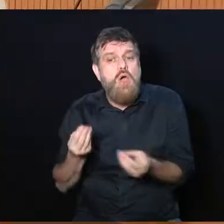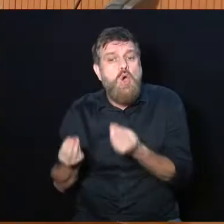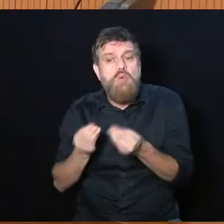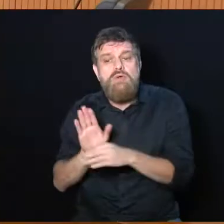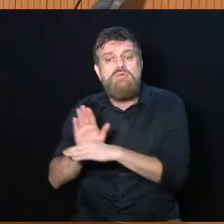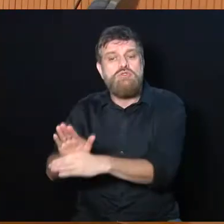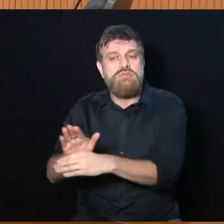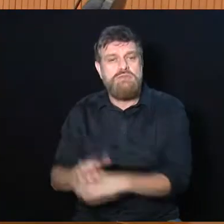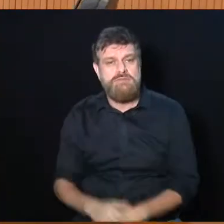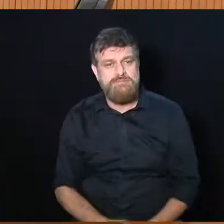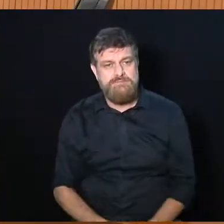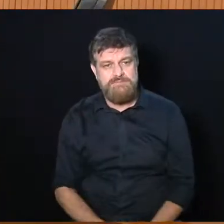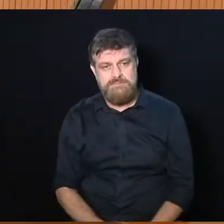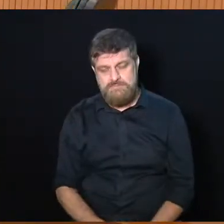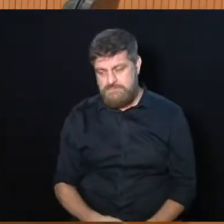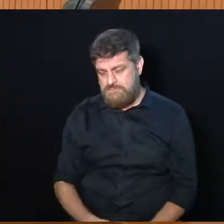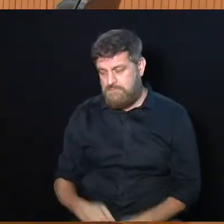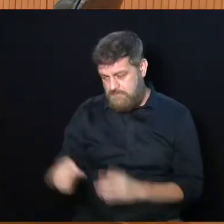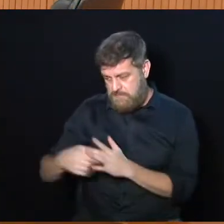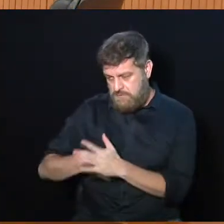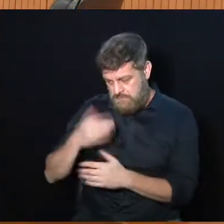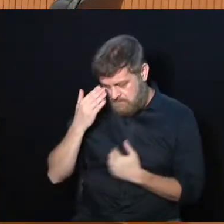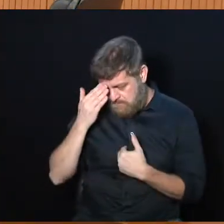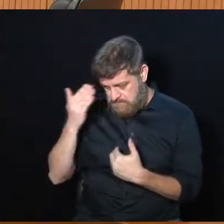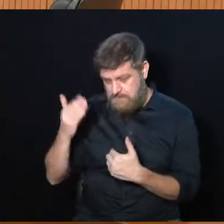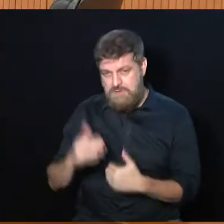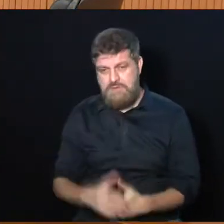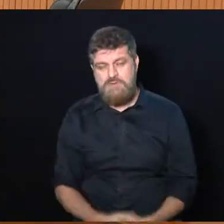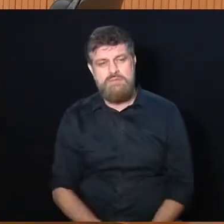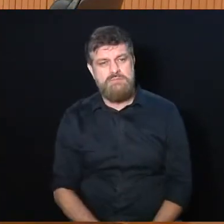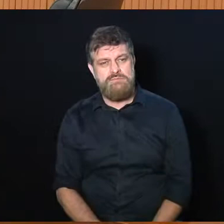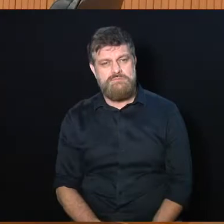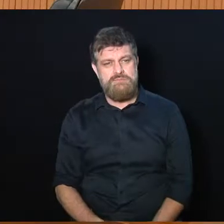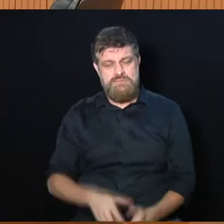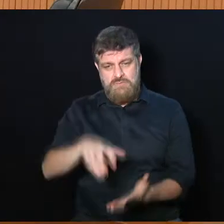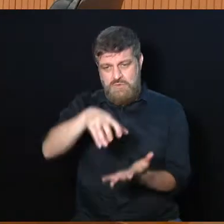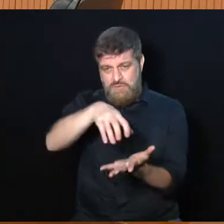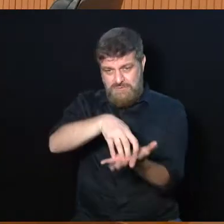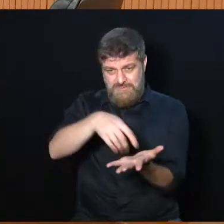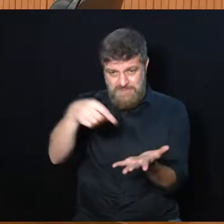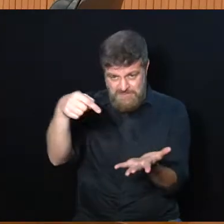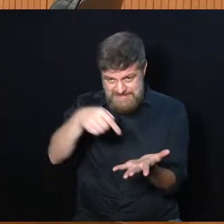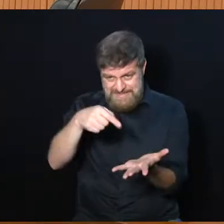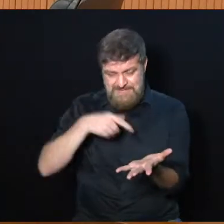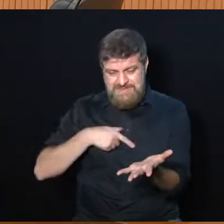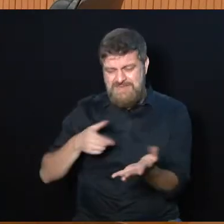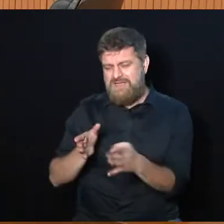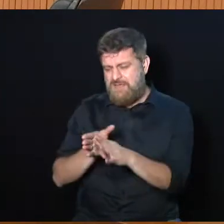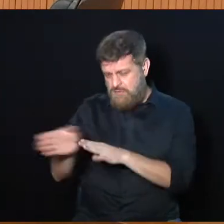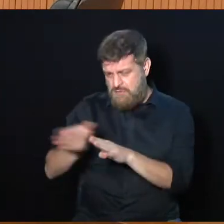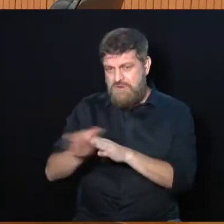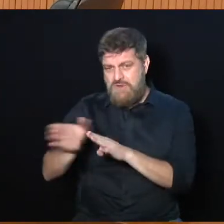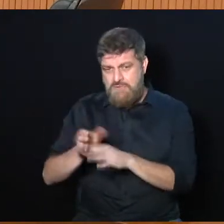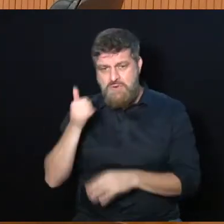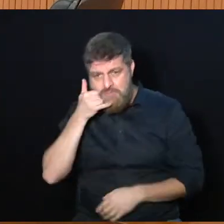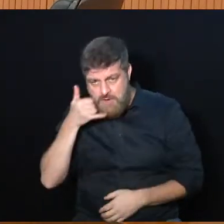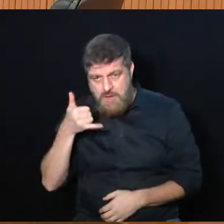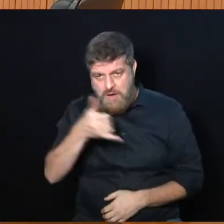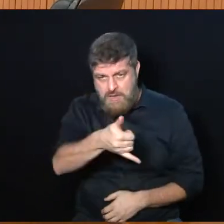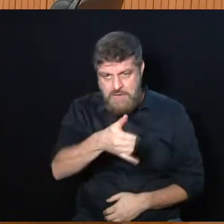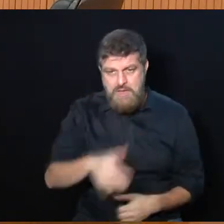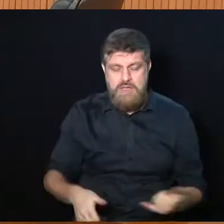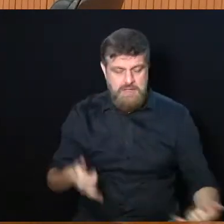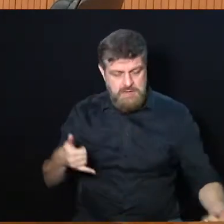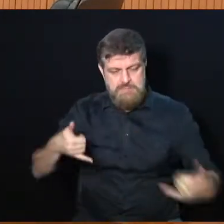Bom, obrigado pela pergunta. Bom, o centro é aberto para informações também. Ele pode ligar no centro, o centro pode orientá-lo, por